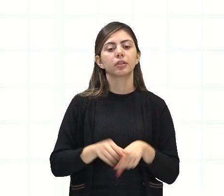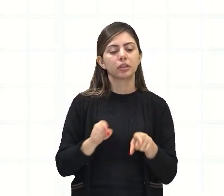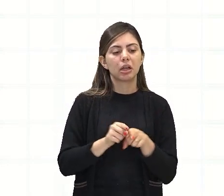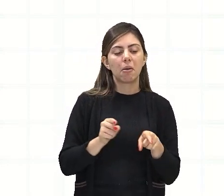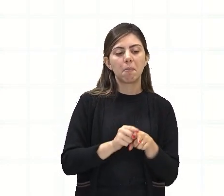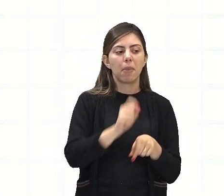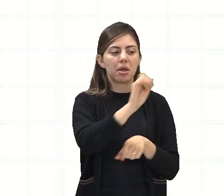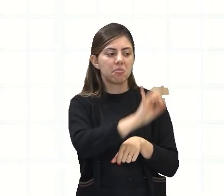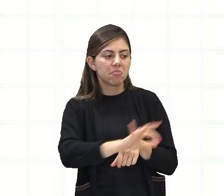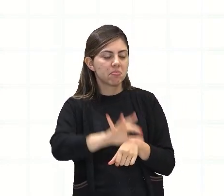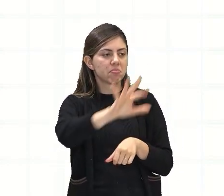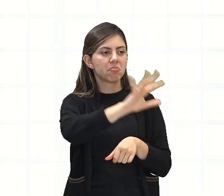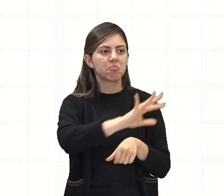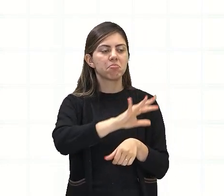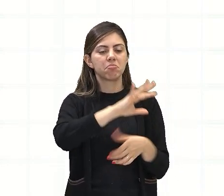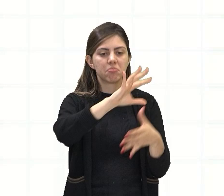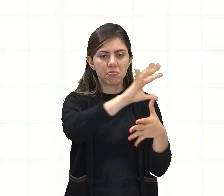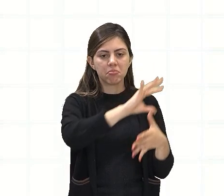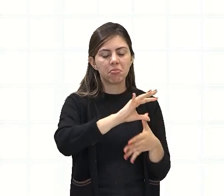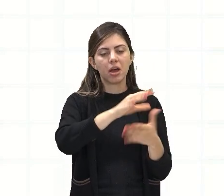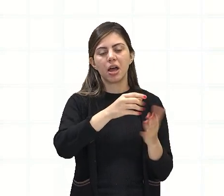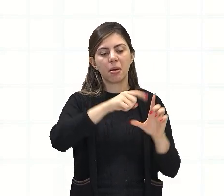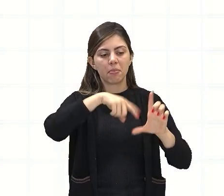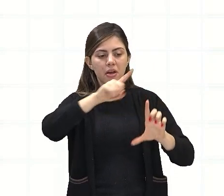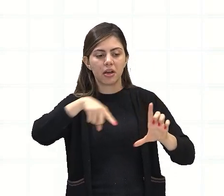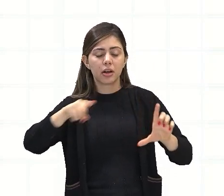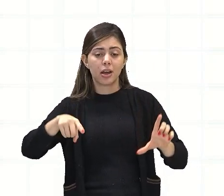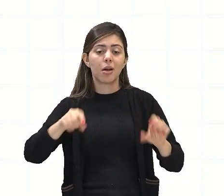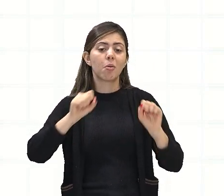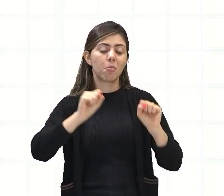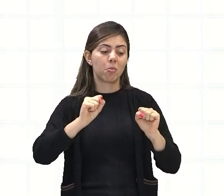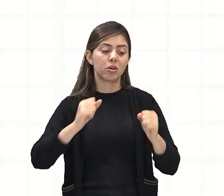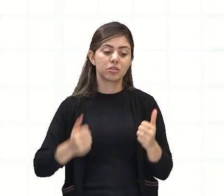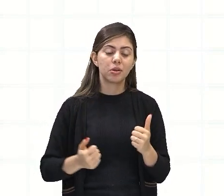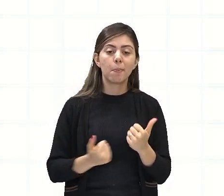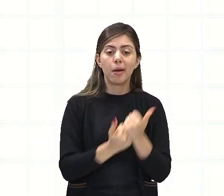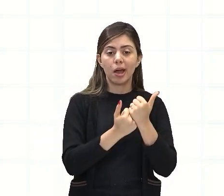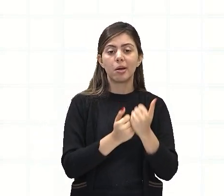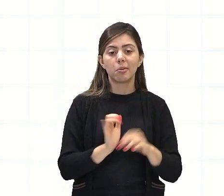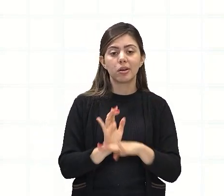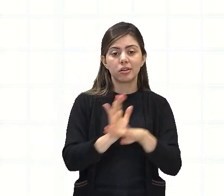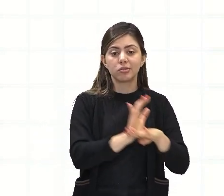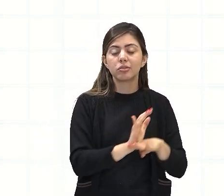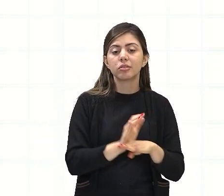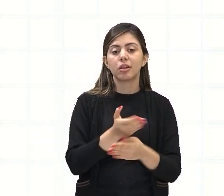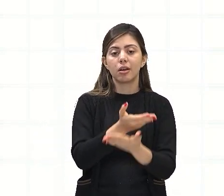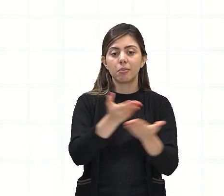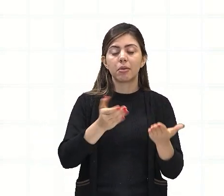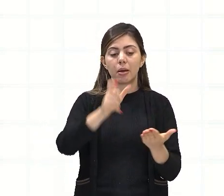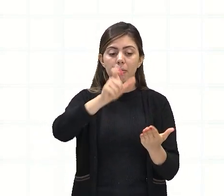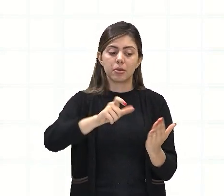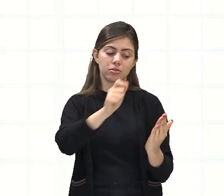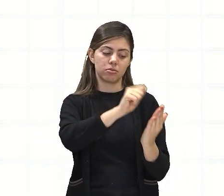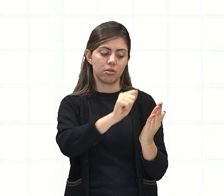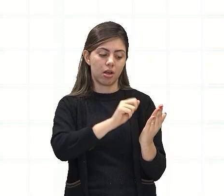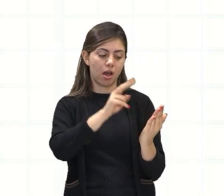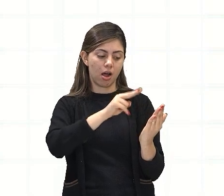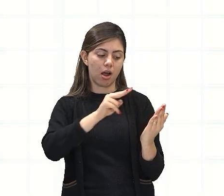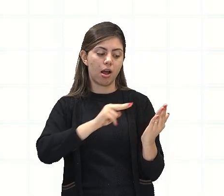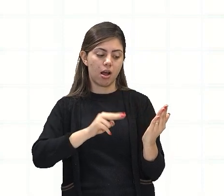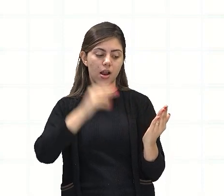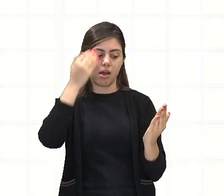mapas, gráficos, pode ter alguns elementos para ampliar a compreensão do fato,